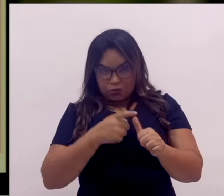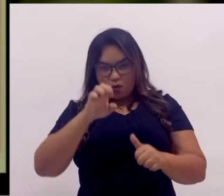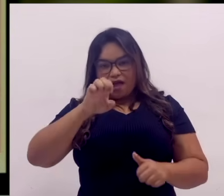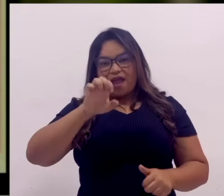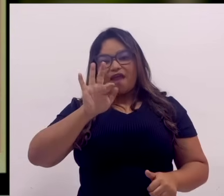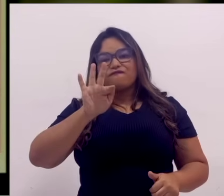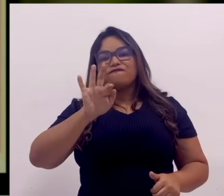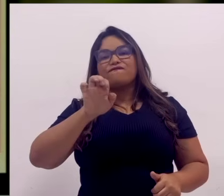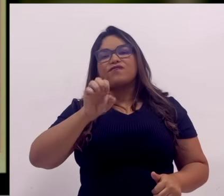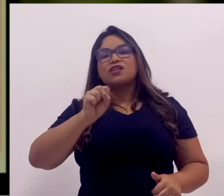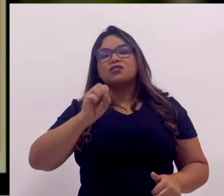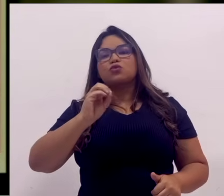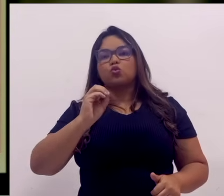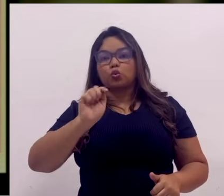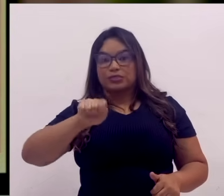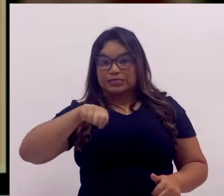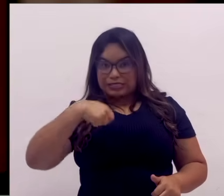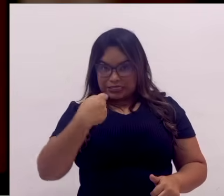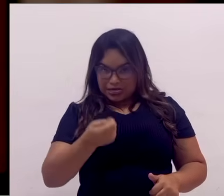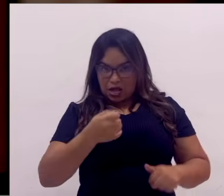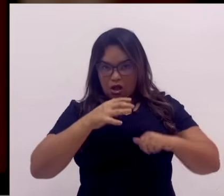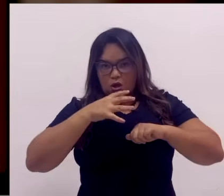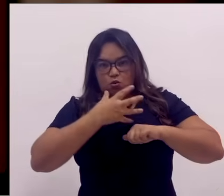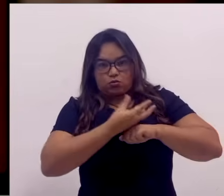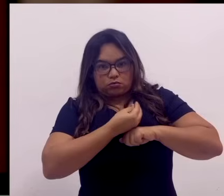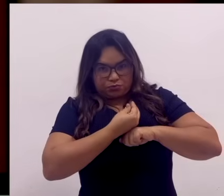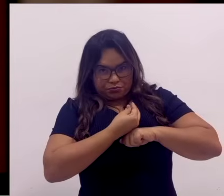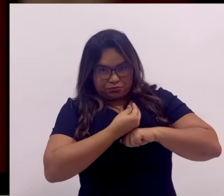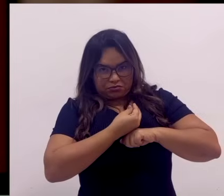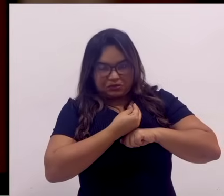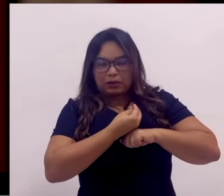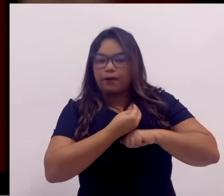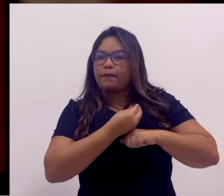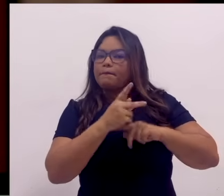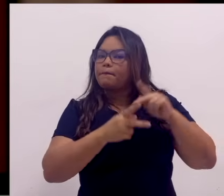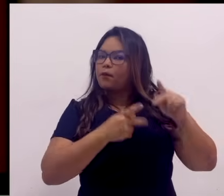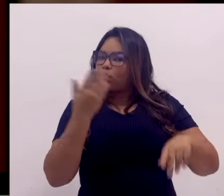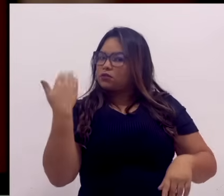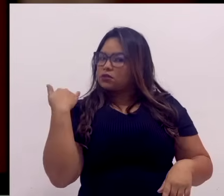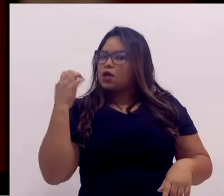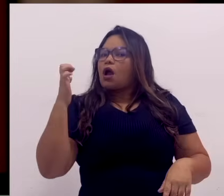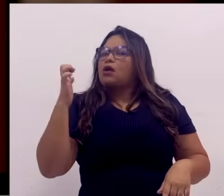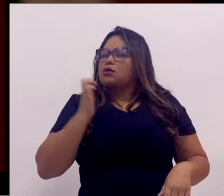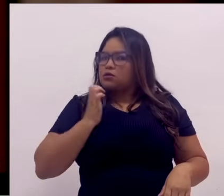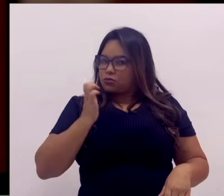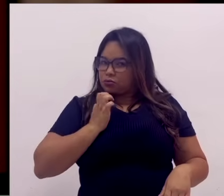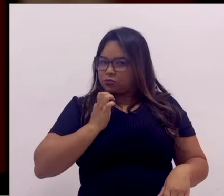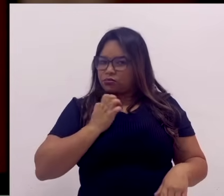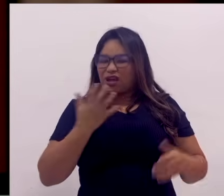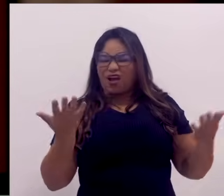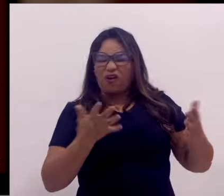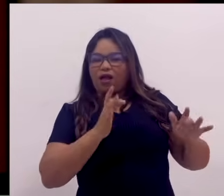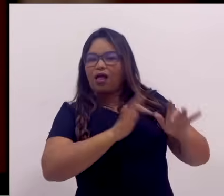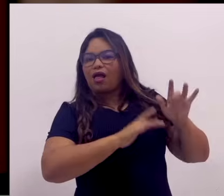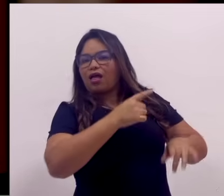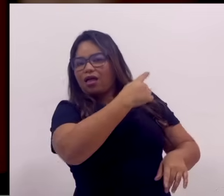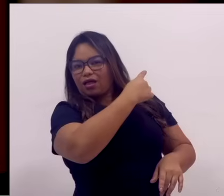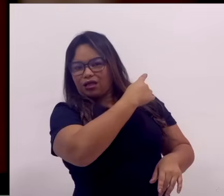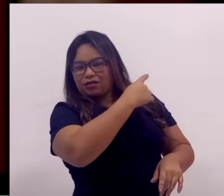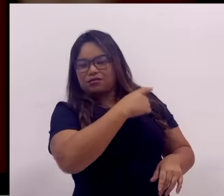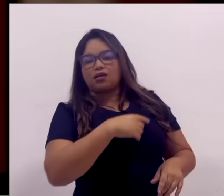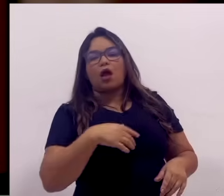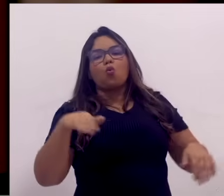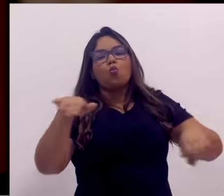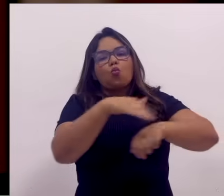Éfeso. Era um povo muito próspero. Hoje, estas são as ruínas de Éfeso. Esta é a grande rua